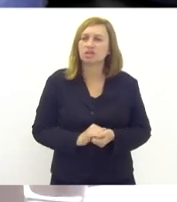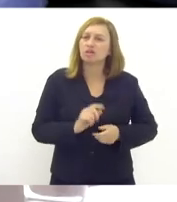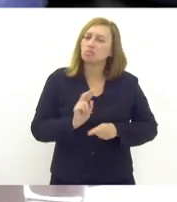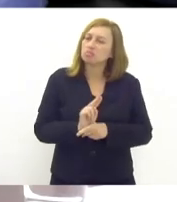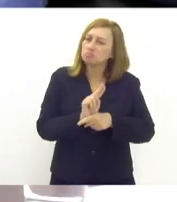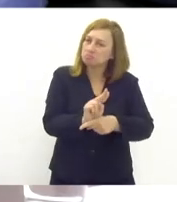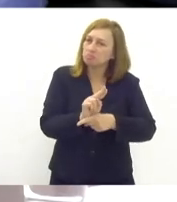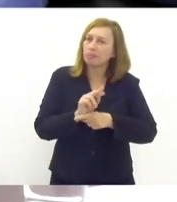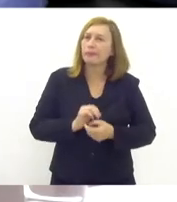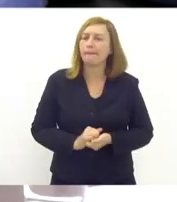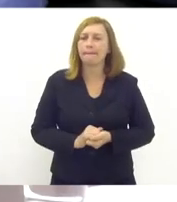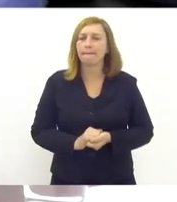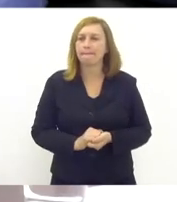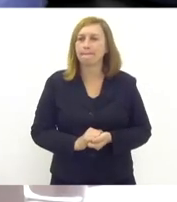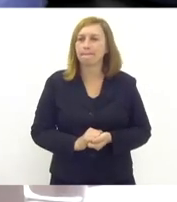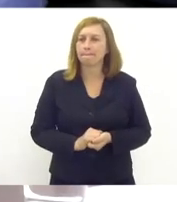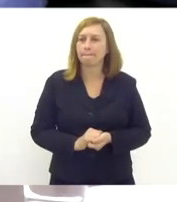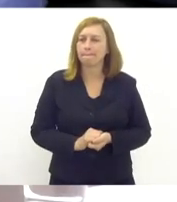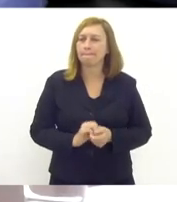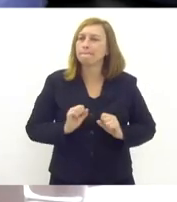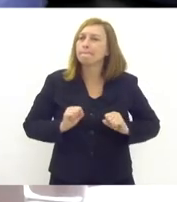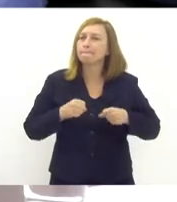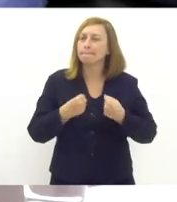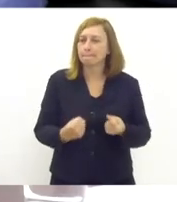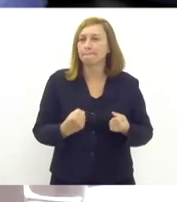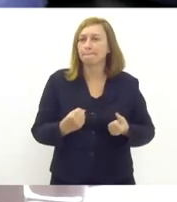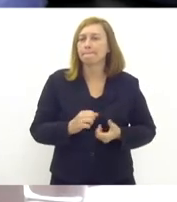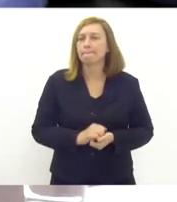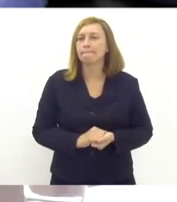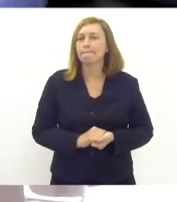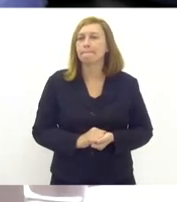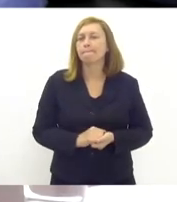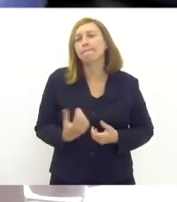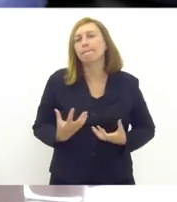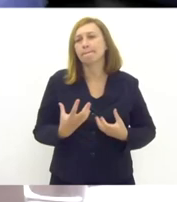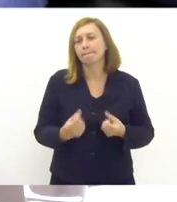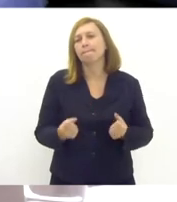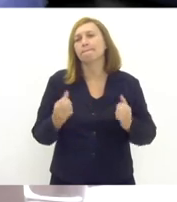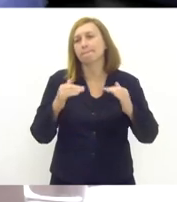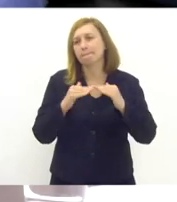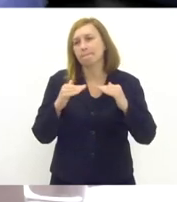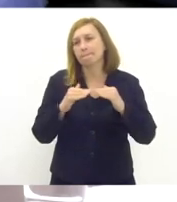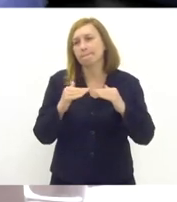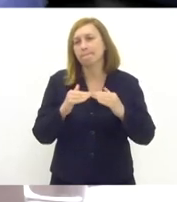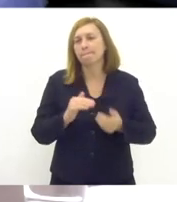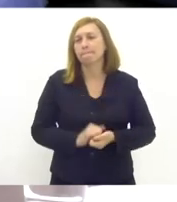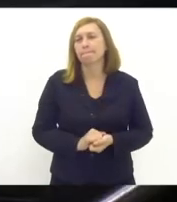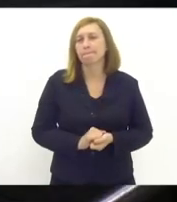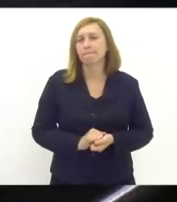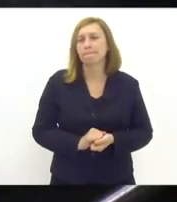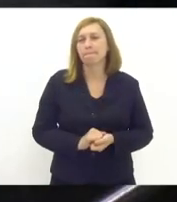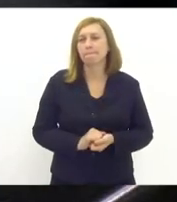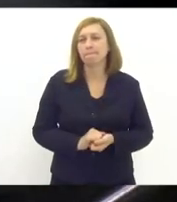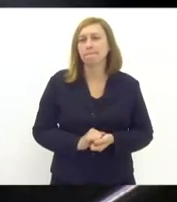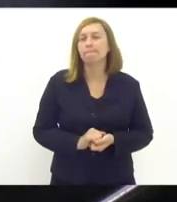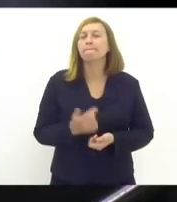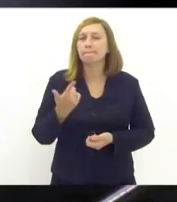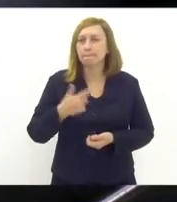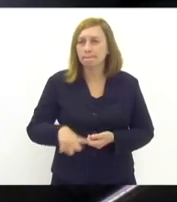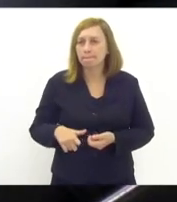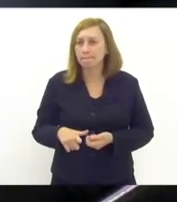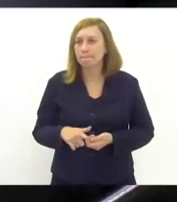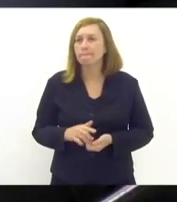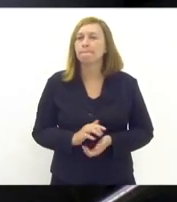praticamente, eu me vi forçado a aceitar um acordo com a iminência de novo estar nas